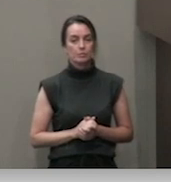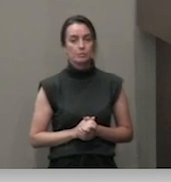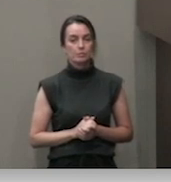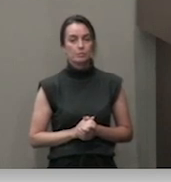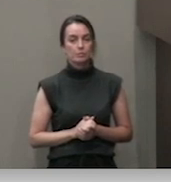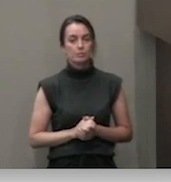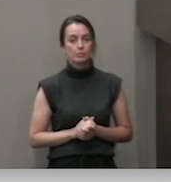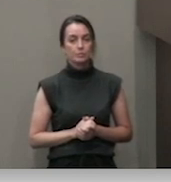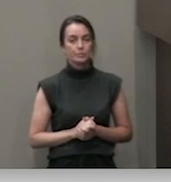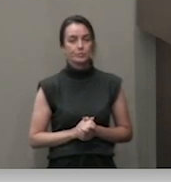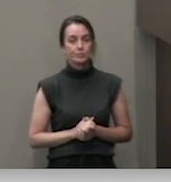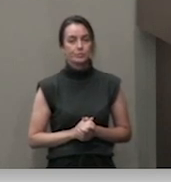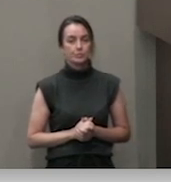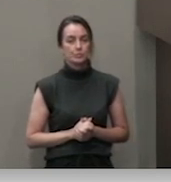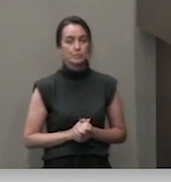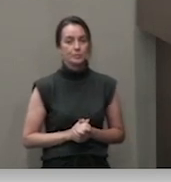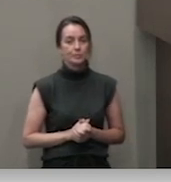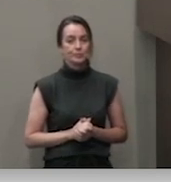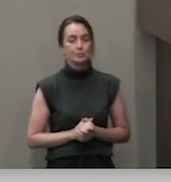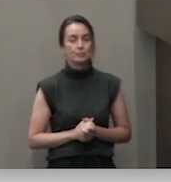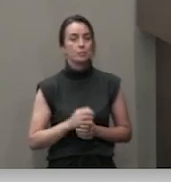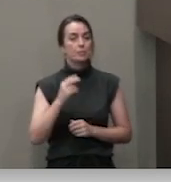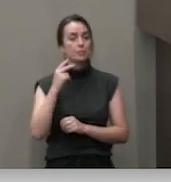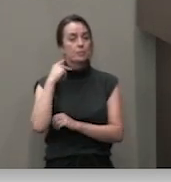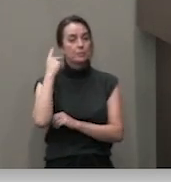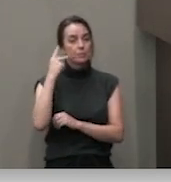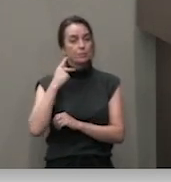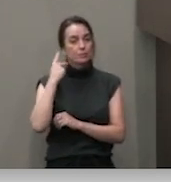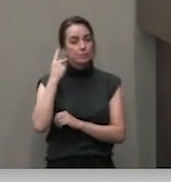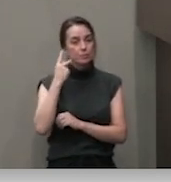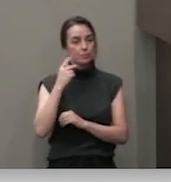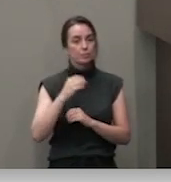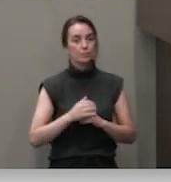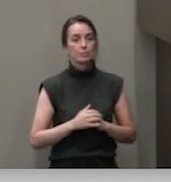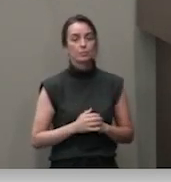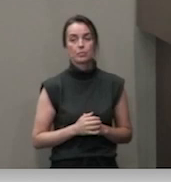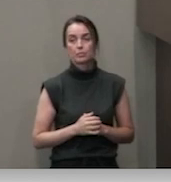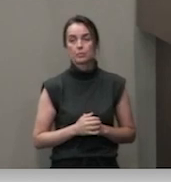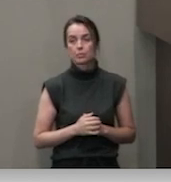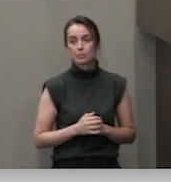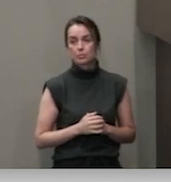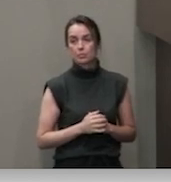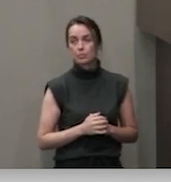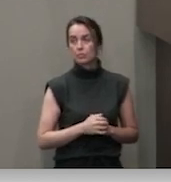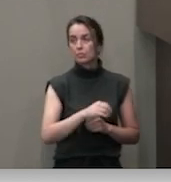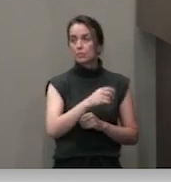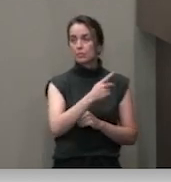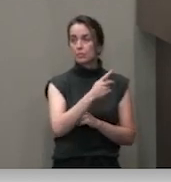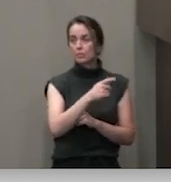Vereador não sou eu meu Vereador eh partido liberal